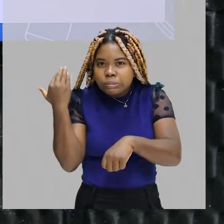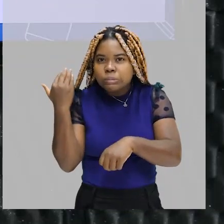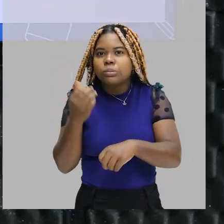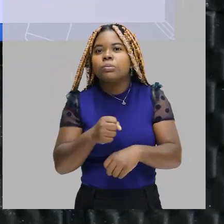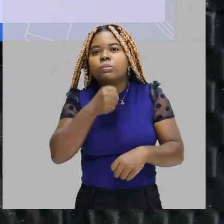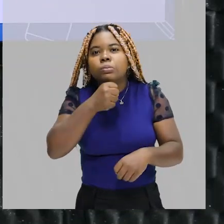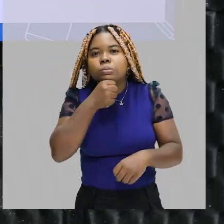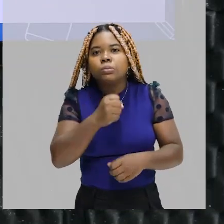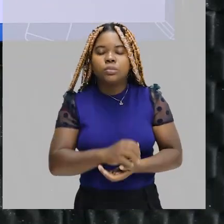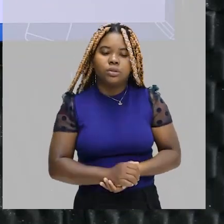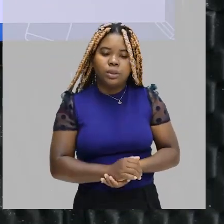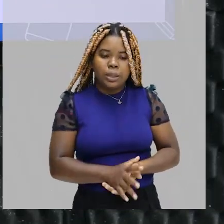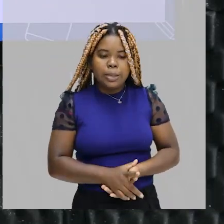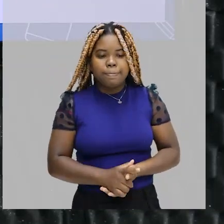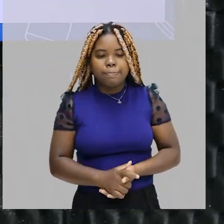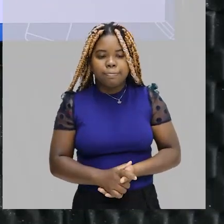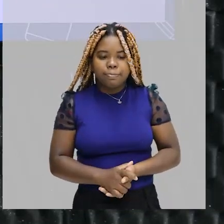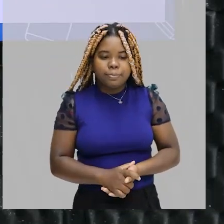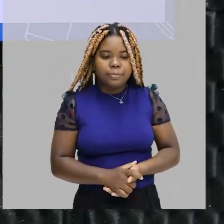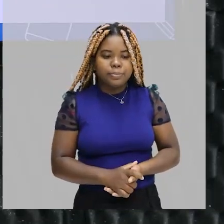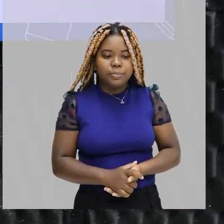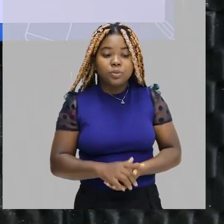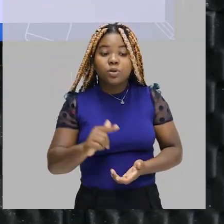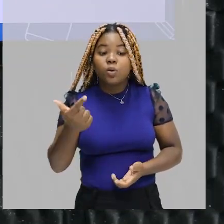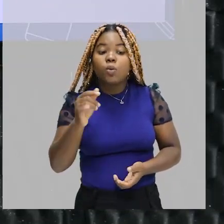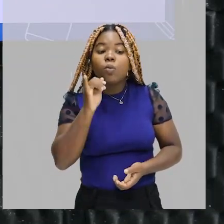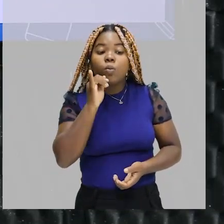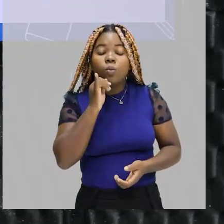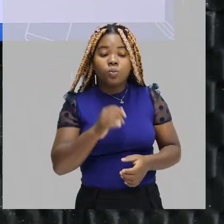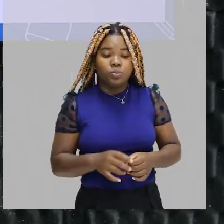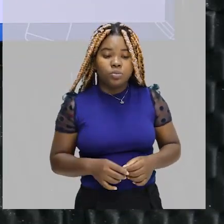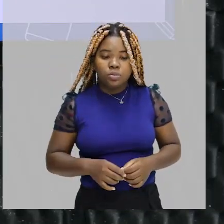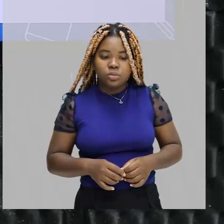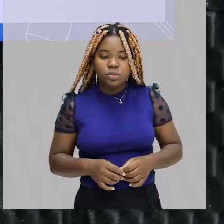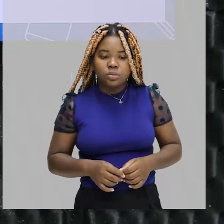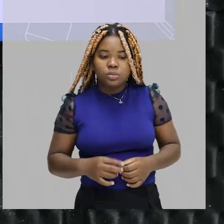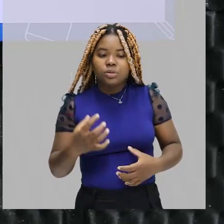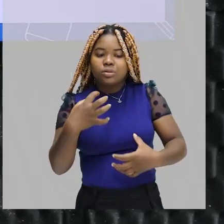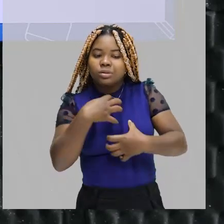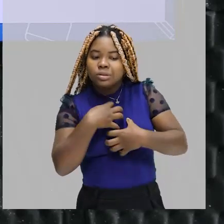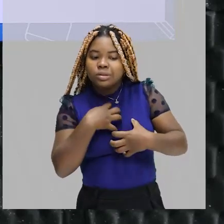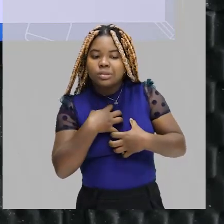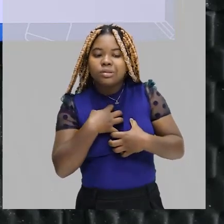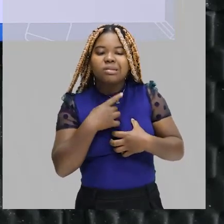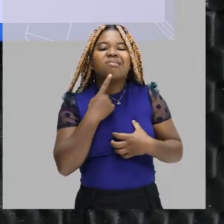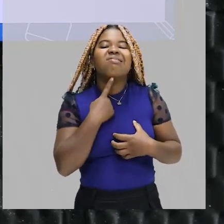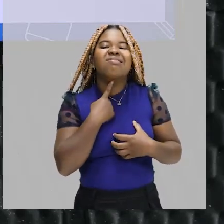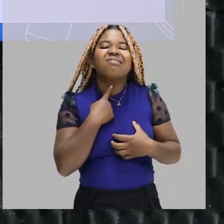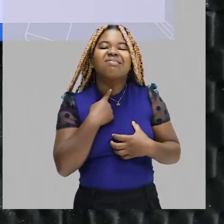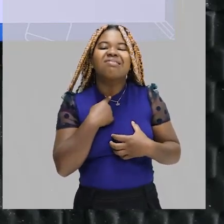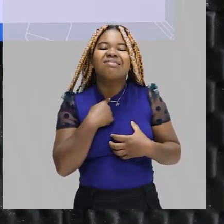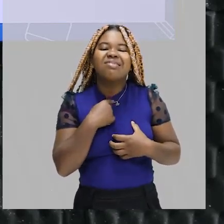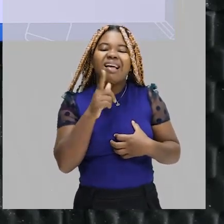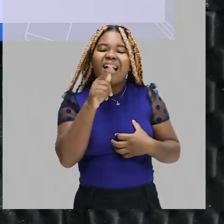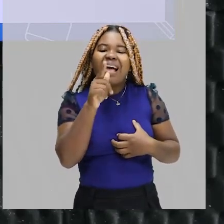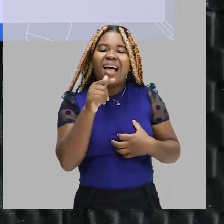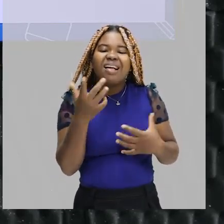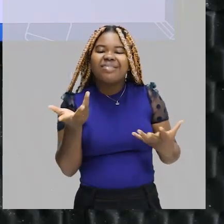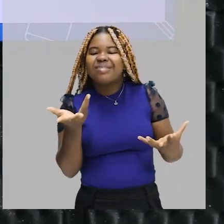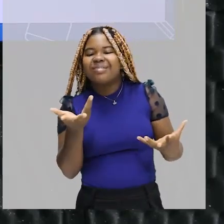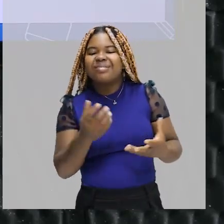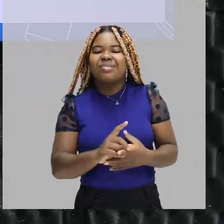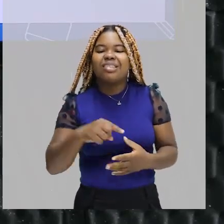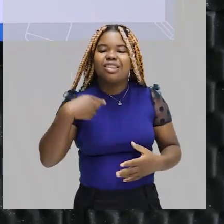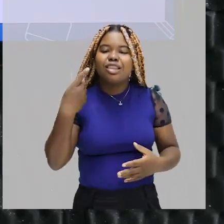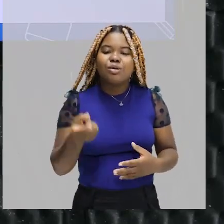colecionáveis. We feel thirsty after exercise. Nós sentimos sede depois de nos exercitarmos ou depois